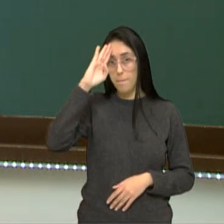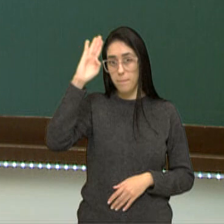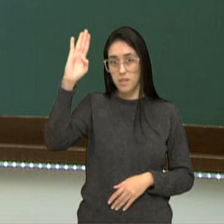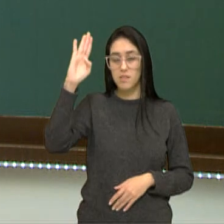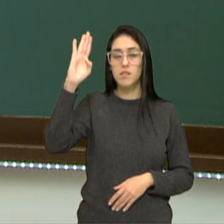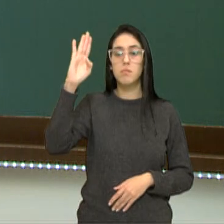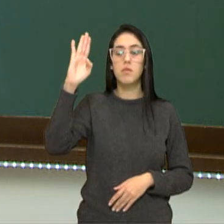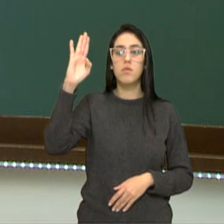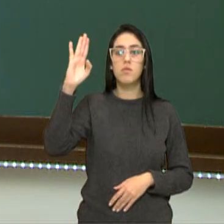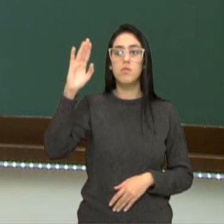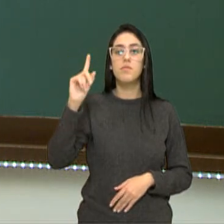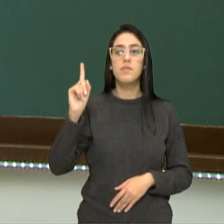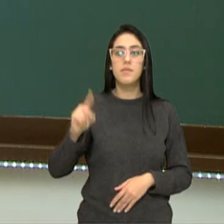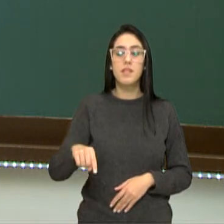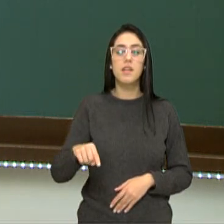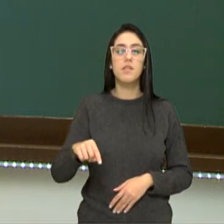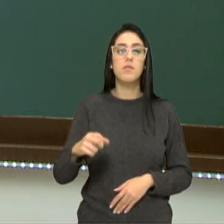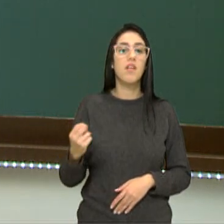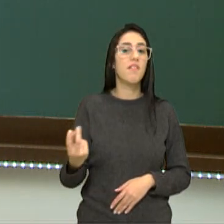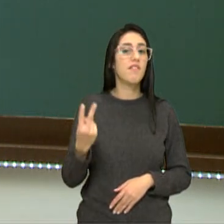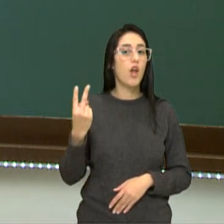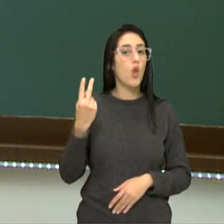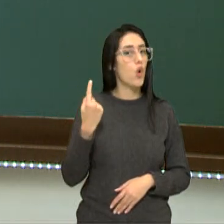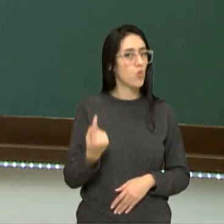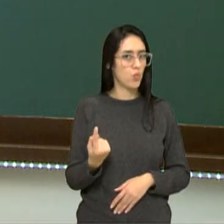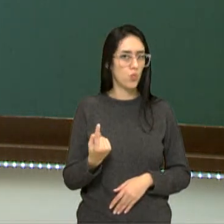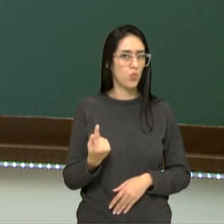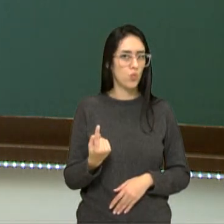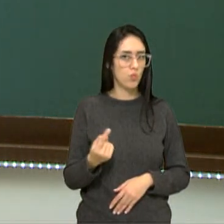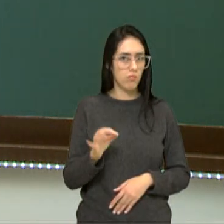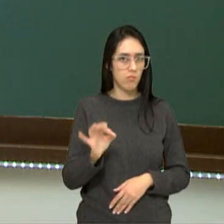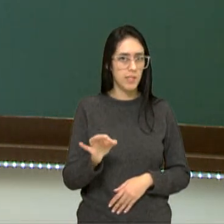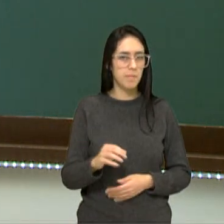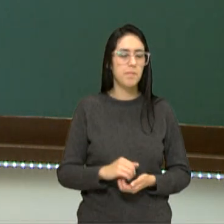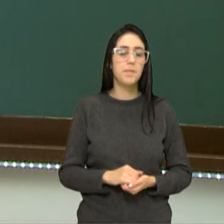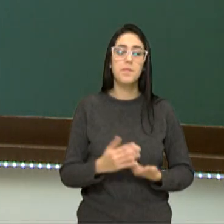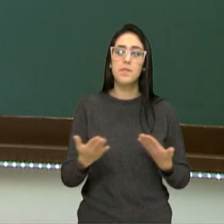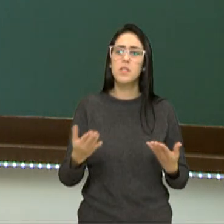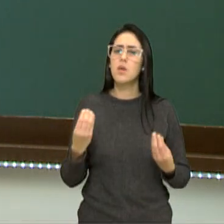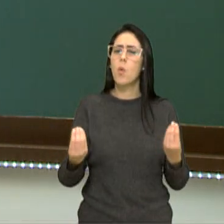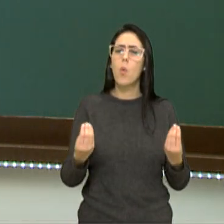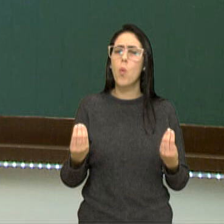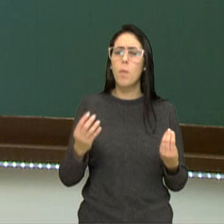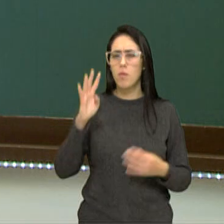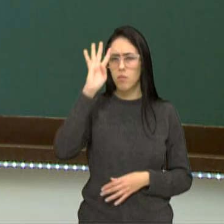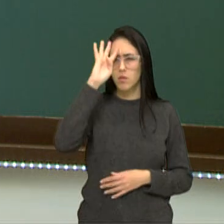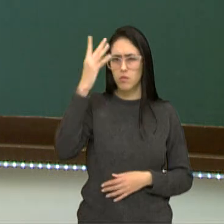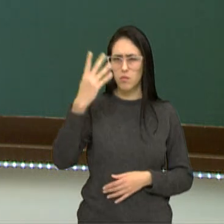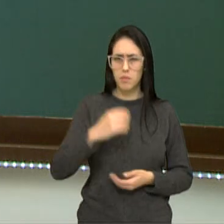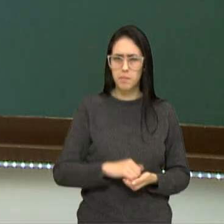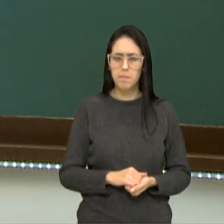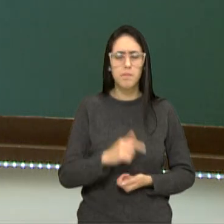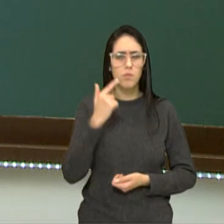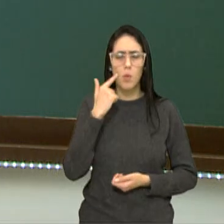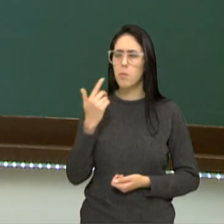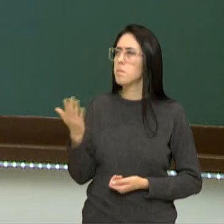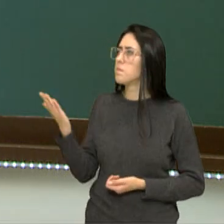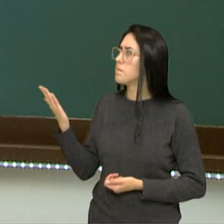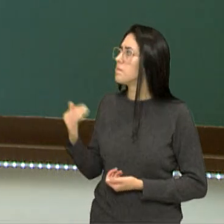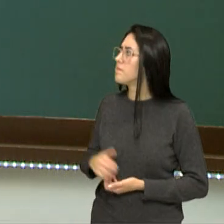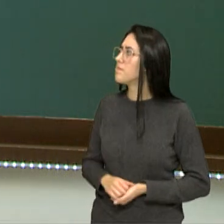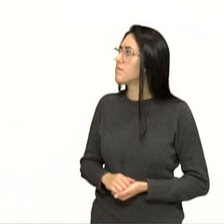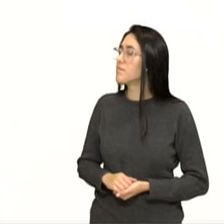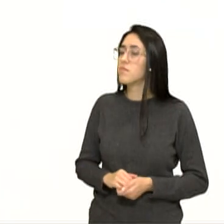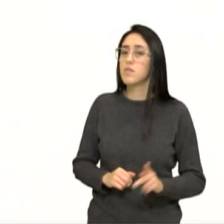eu tenho os valores que é 1, certo? Então, como que eu vou resolver? Então, eu vou pegar aqui, ó.